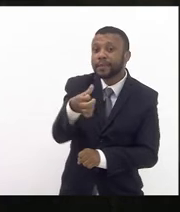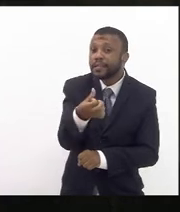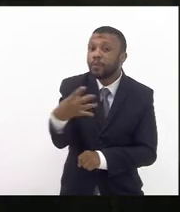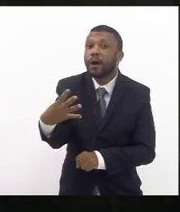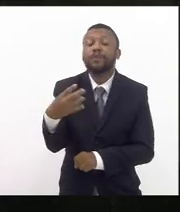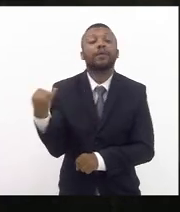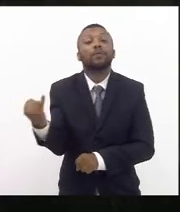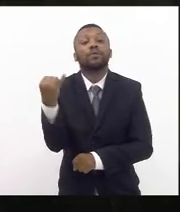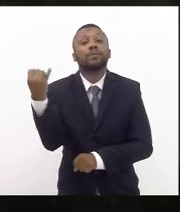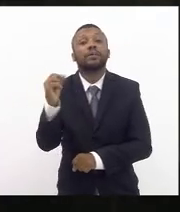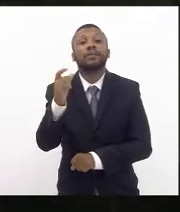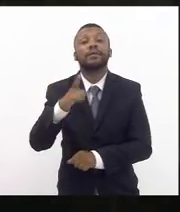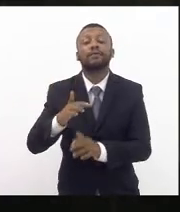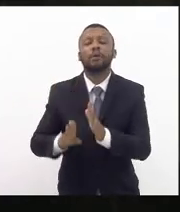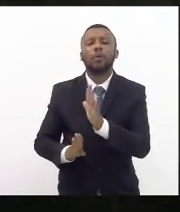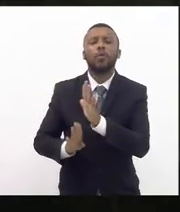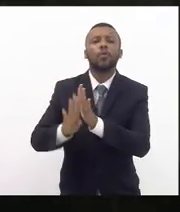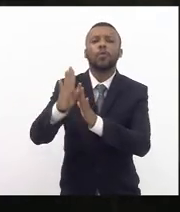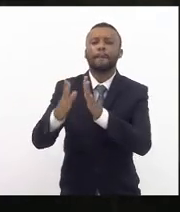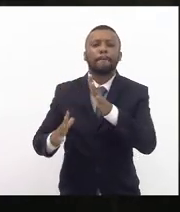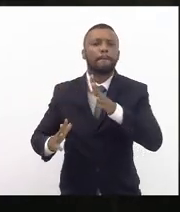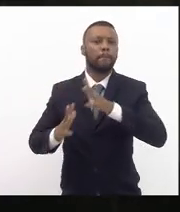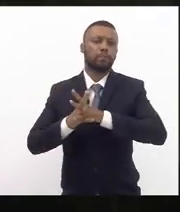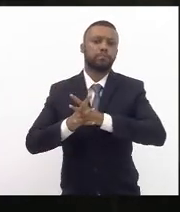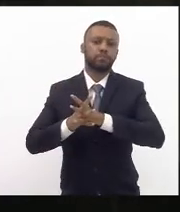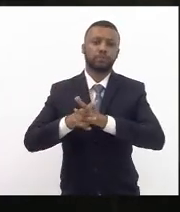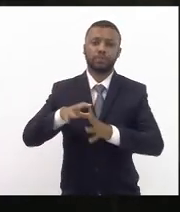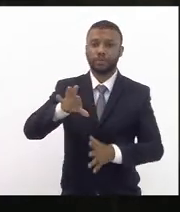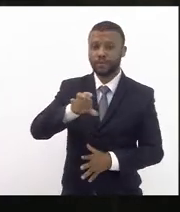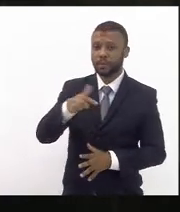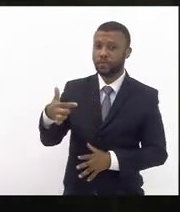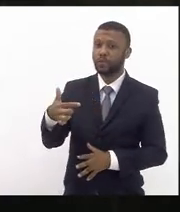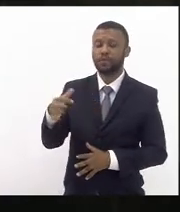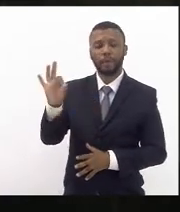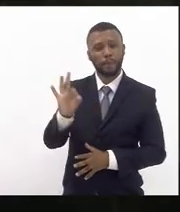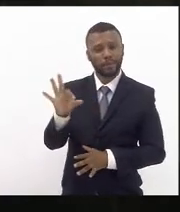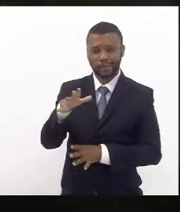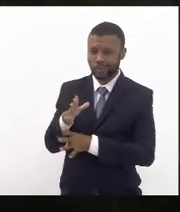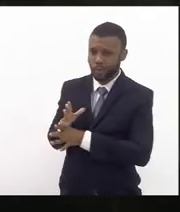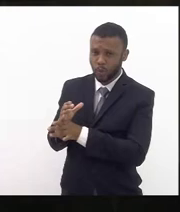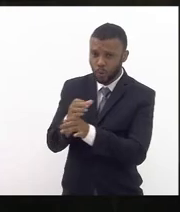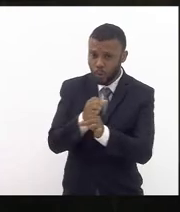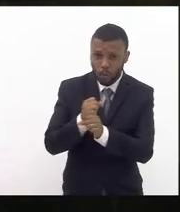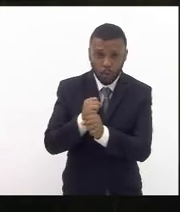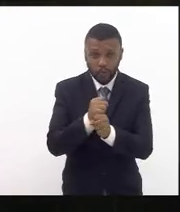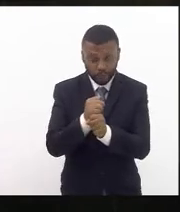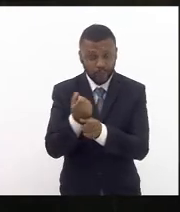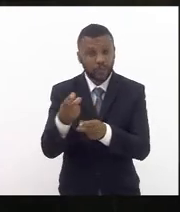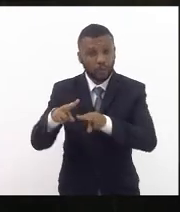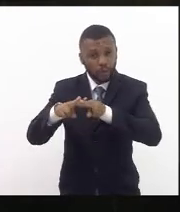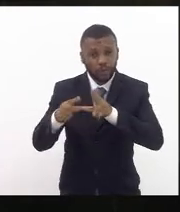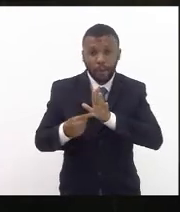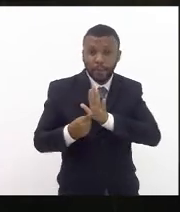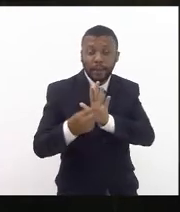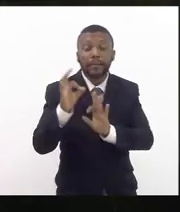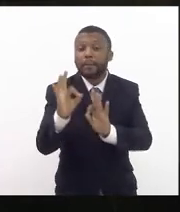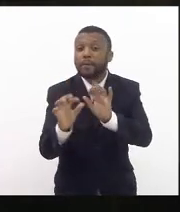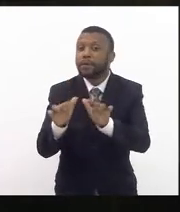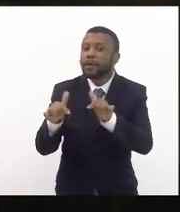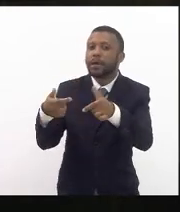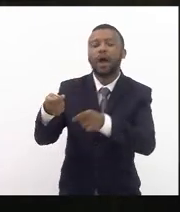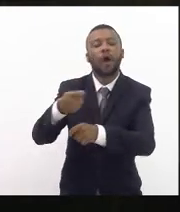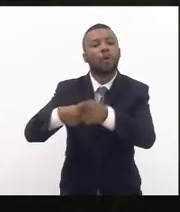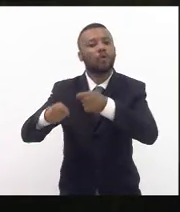dizer, houve um pico de 92%. Nesse contexto, foi apresentado esse plano de ação econômica